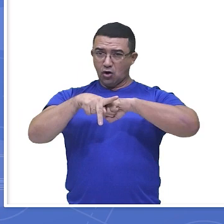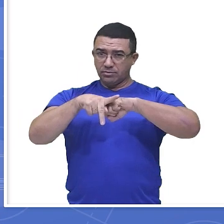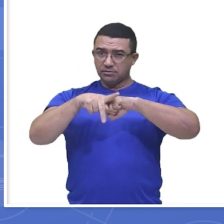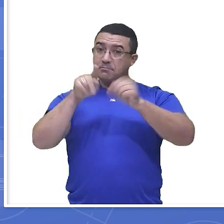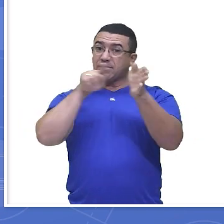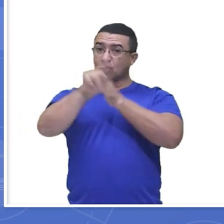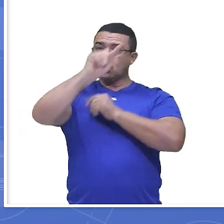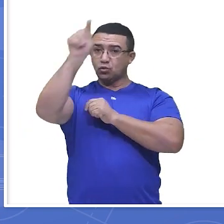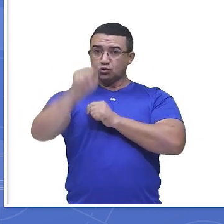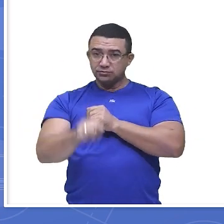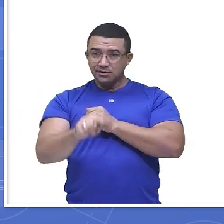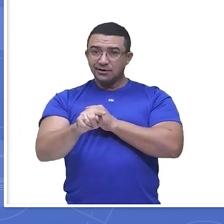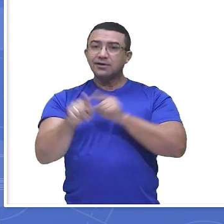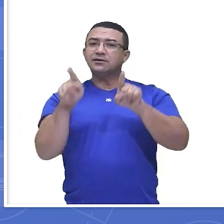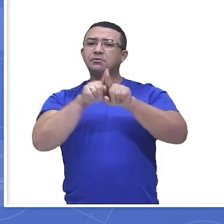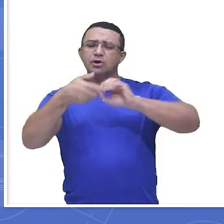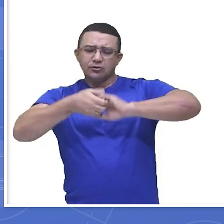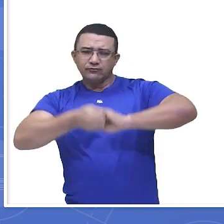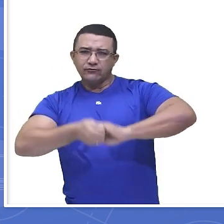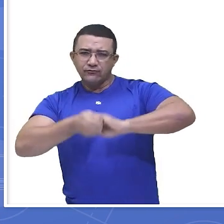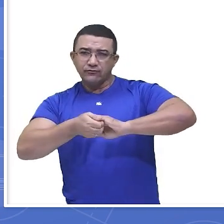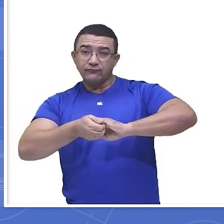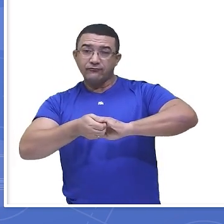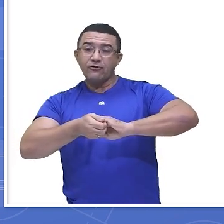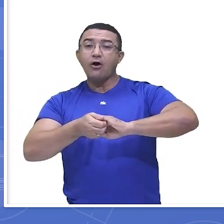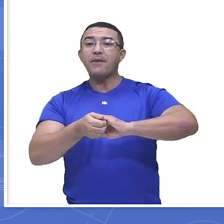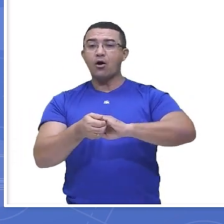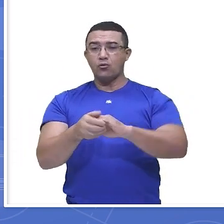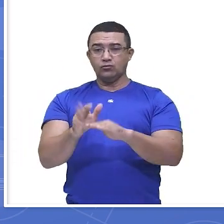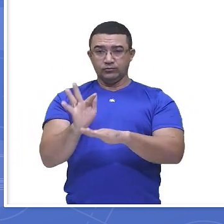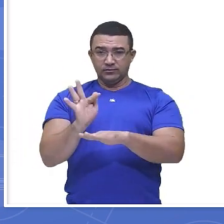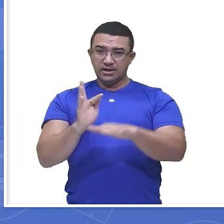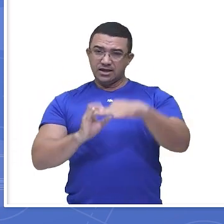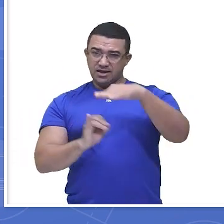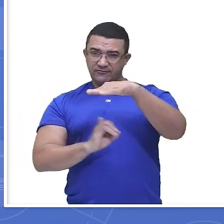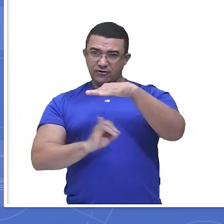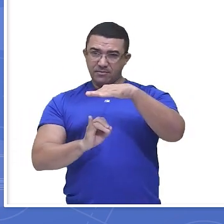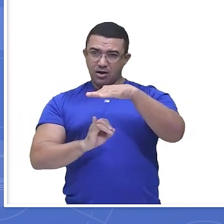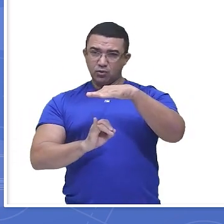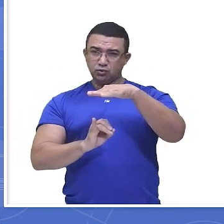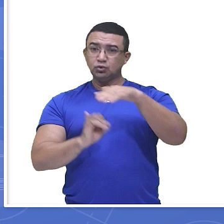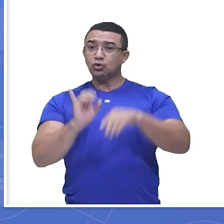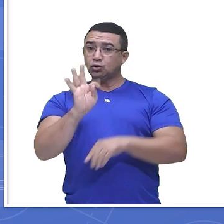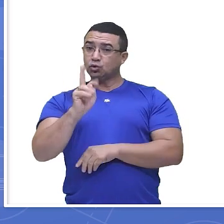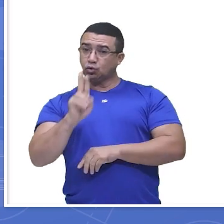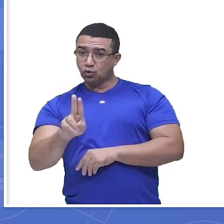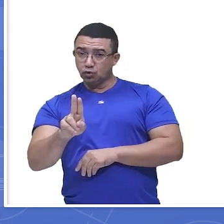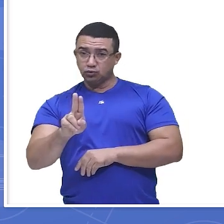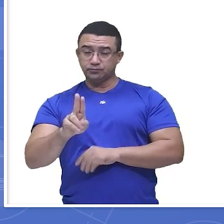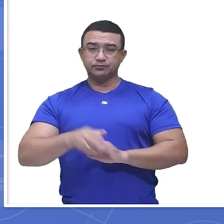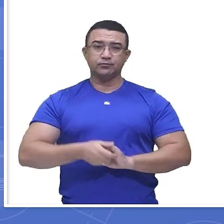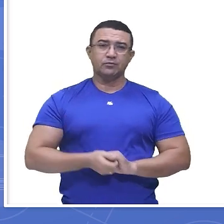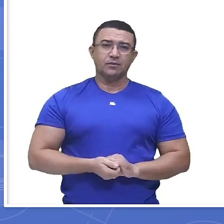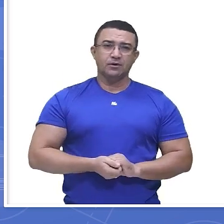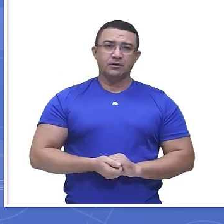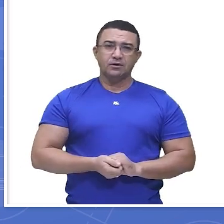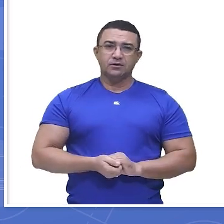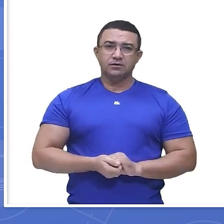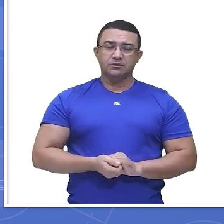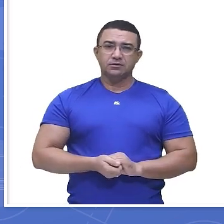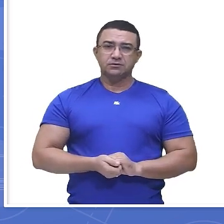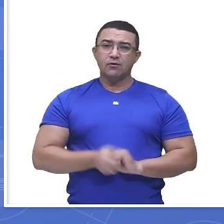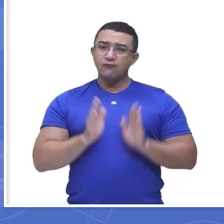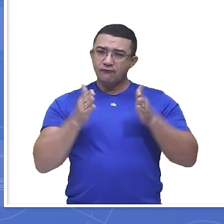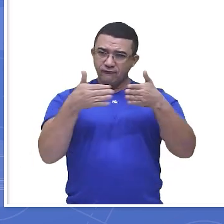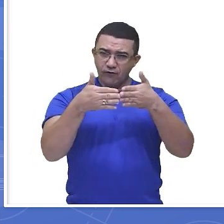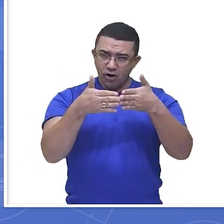interrogativos, tratamento informal tu. O que eu gostaria de chamar a atenção para vocês agora é nisso aqui.